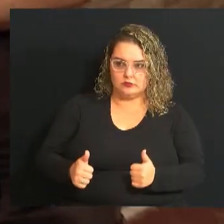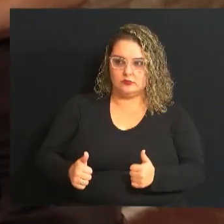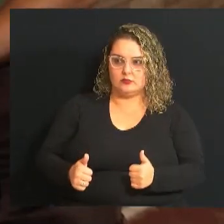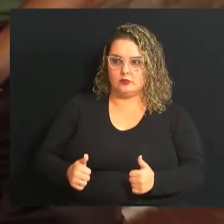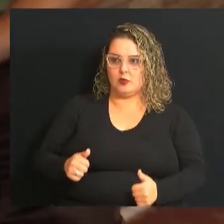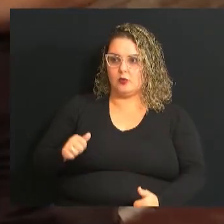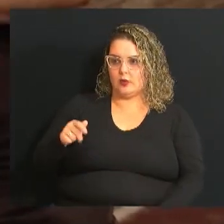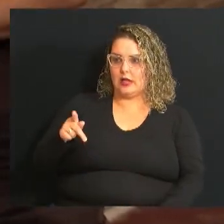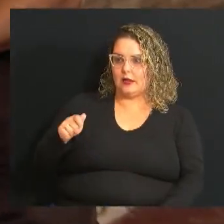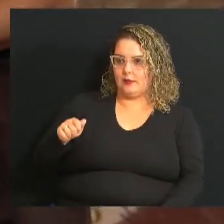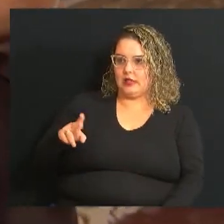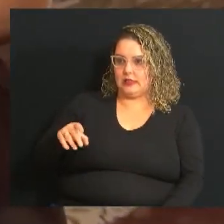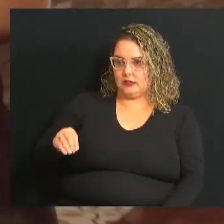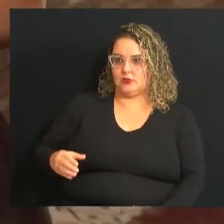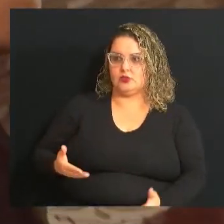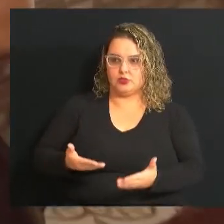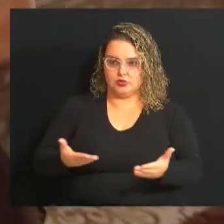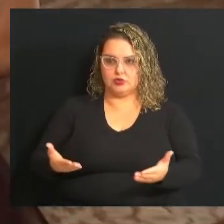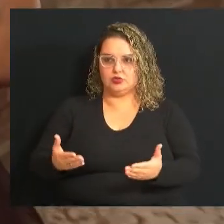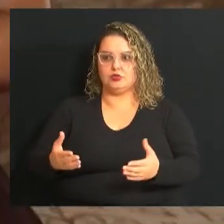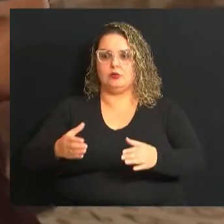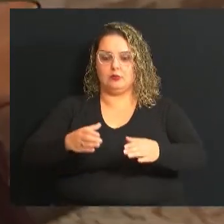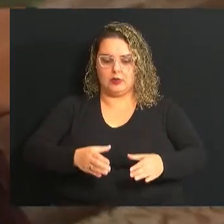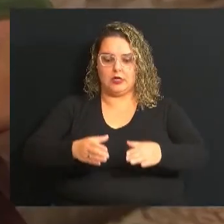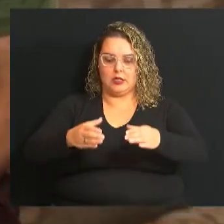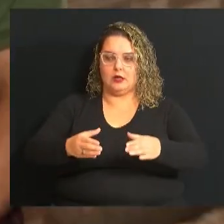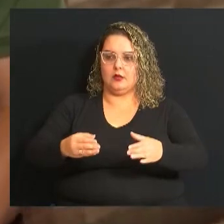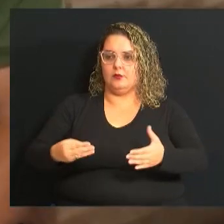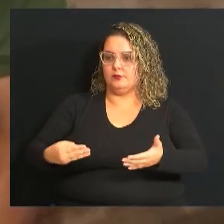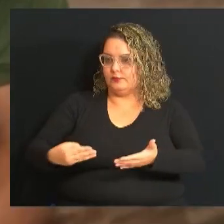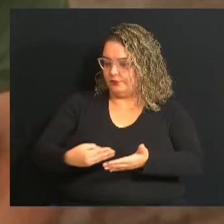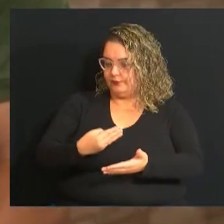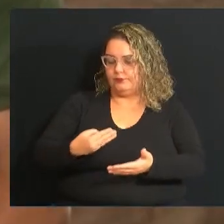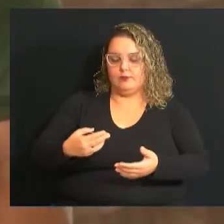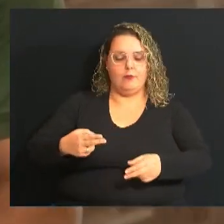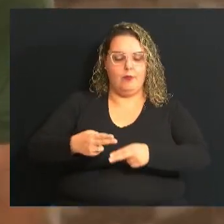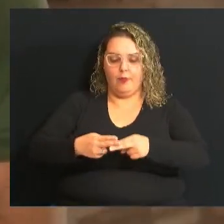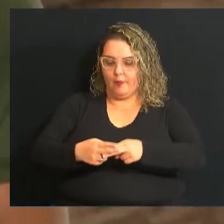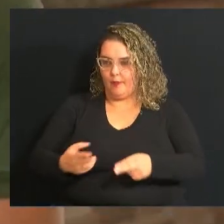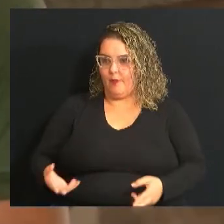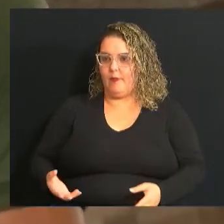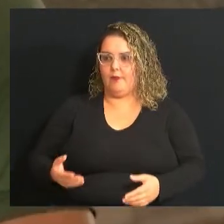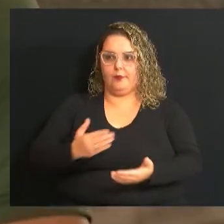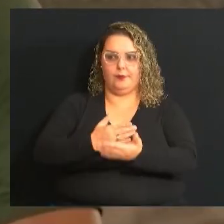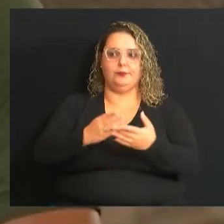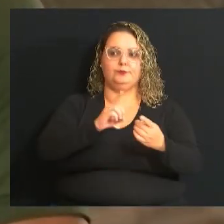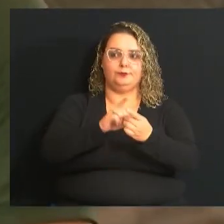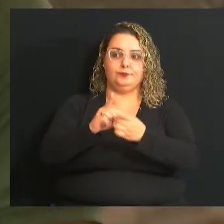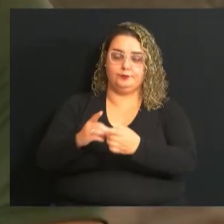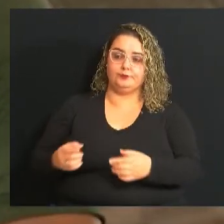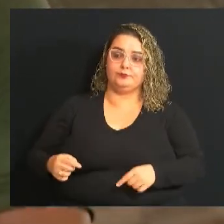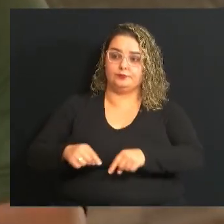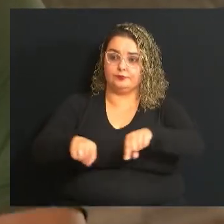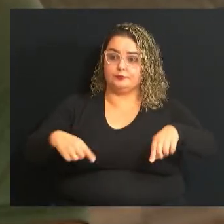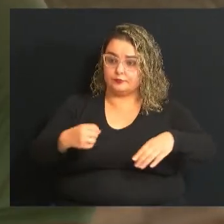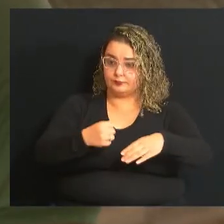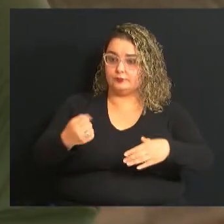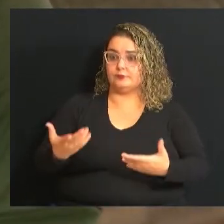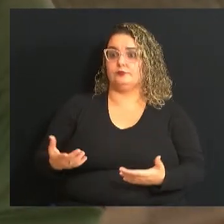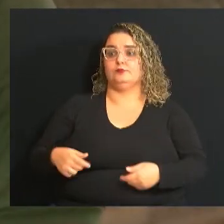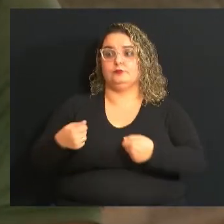cabo, uma conta bancária, isso é prestação de serviço. Tudo que ele adquirir fora do estabelecimento